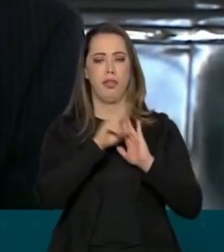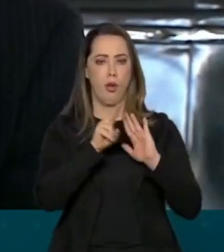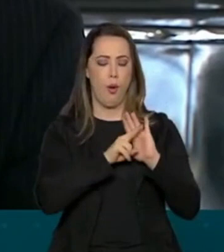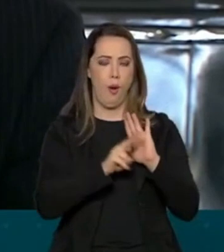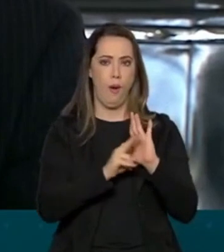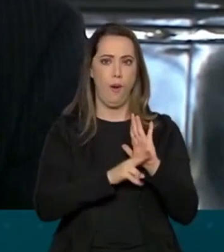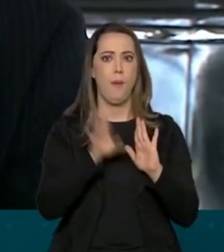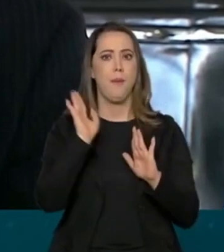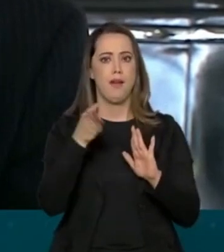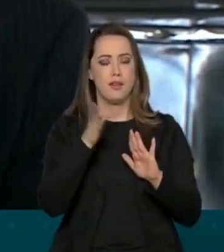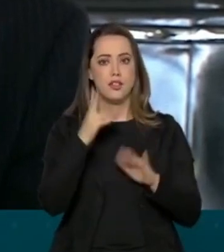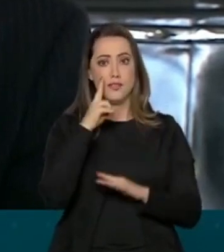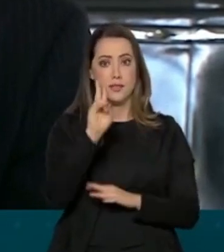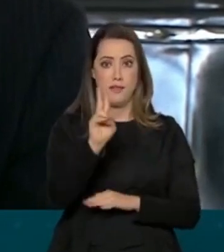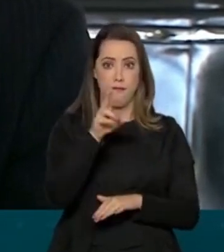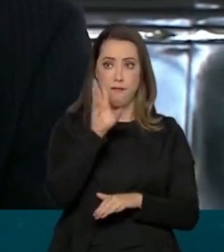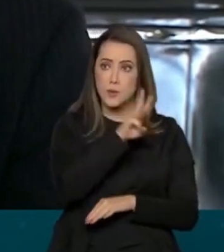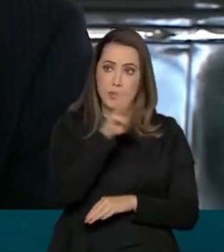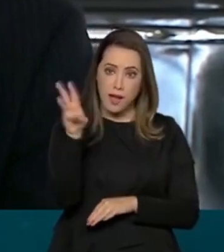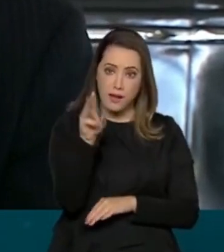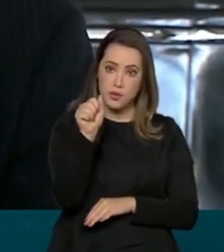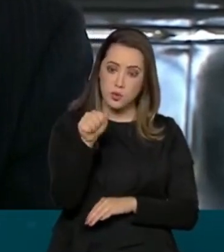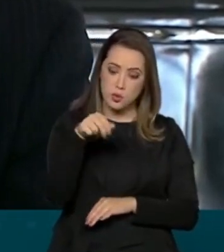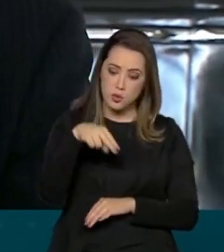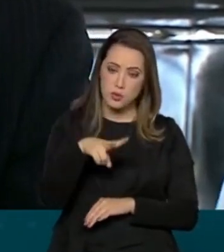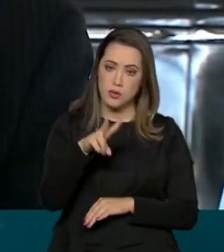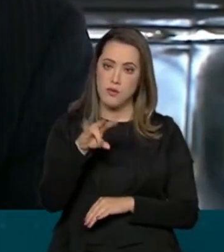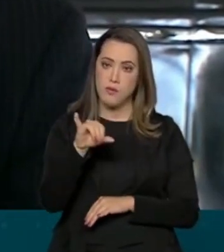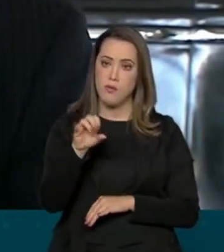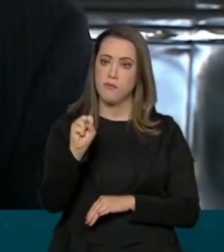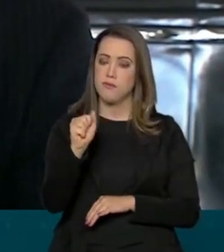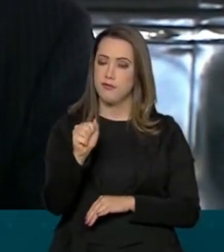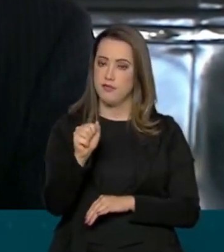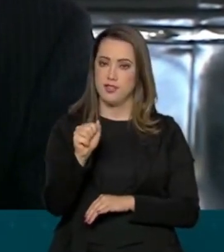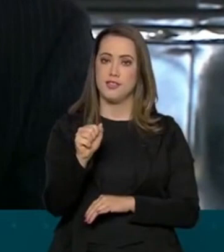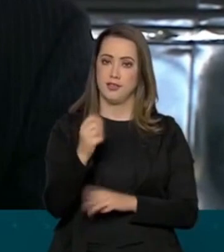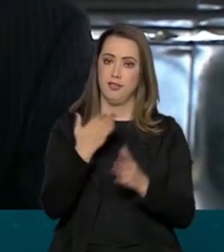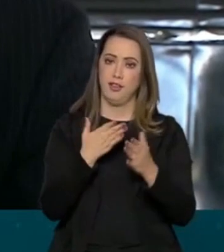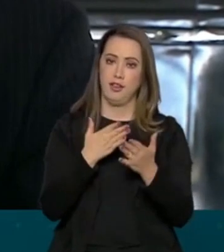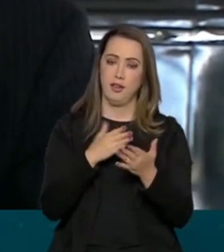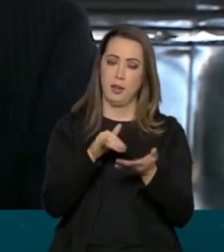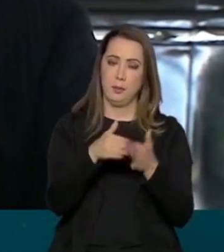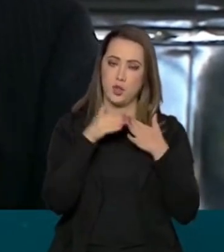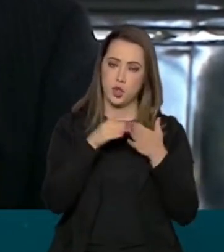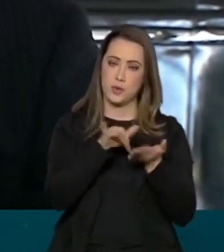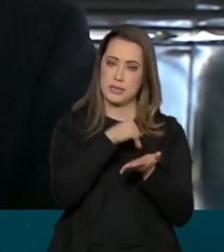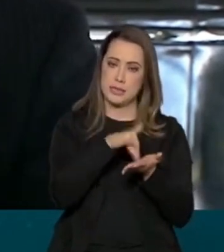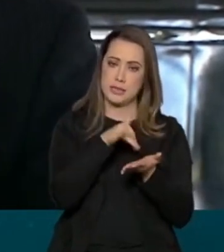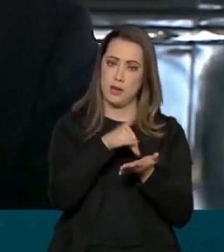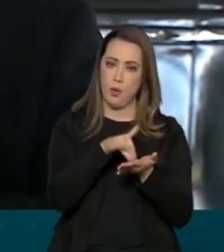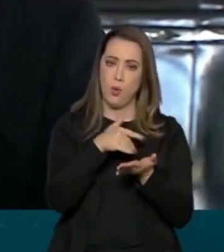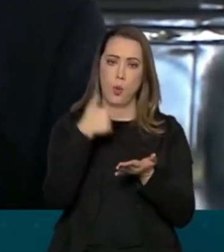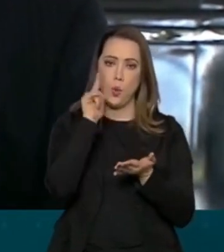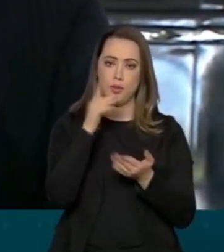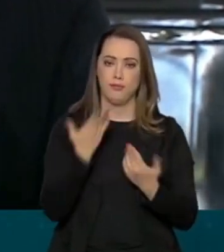se olhar no site da Anvisa, vocês vão ter todos os dados lá, dessa vacina foi protocolada ontem. Né, É